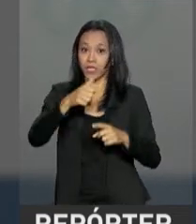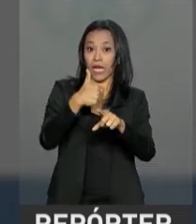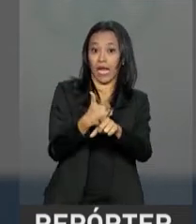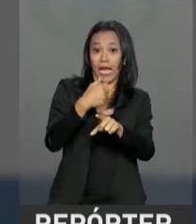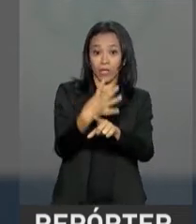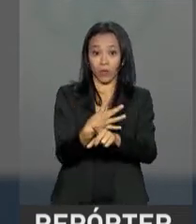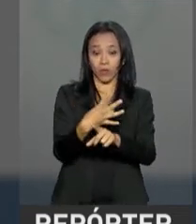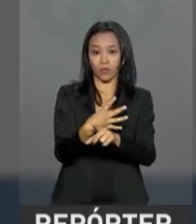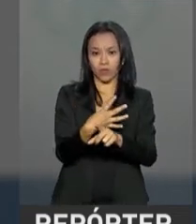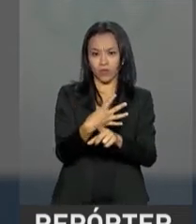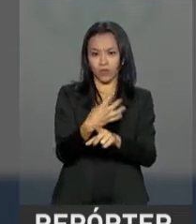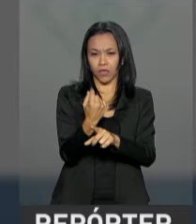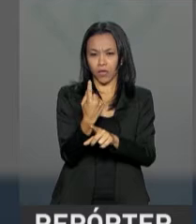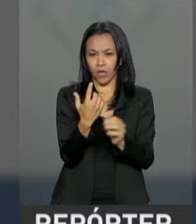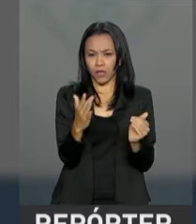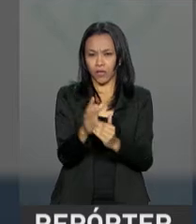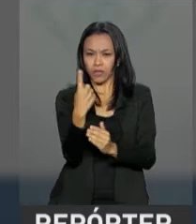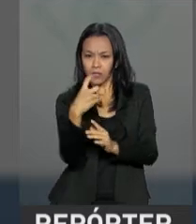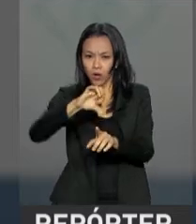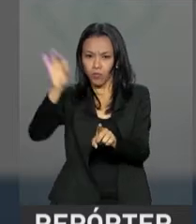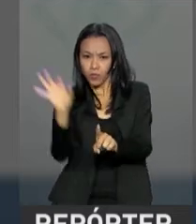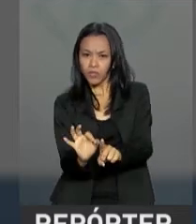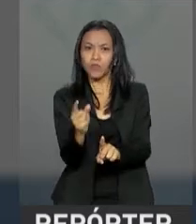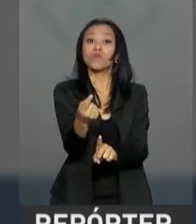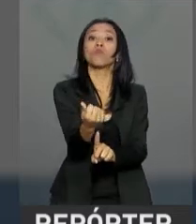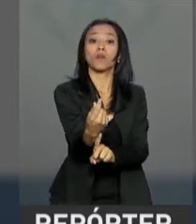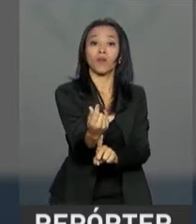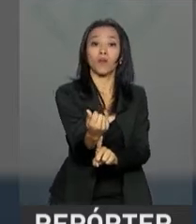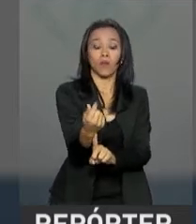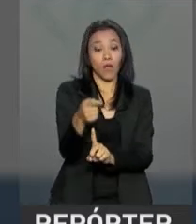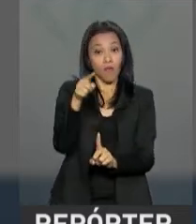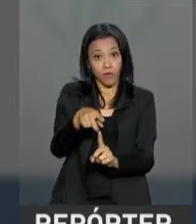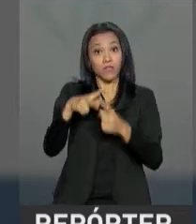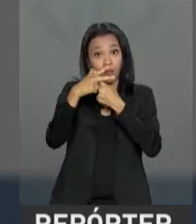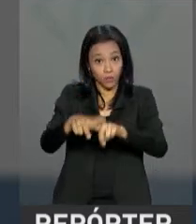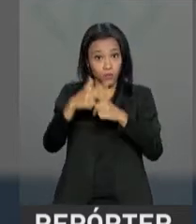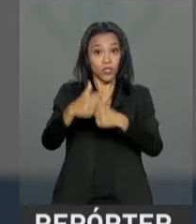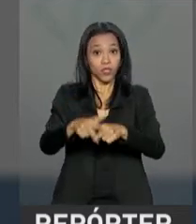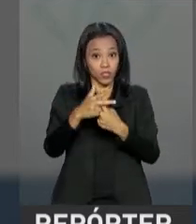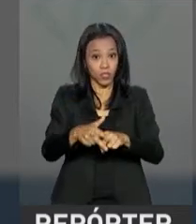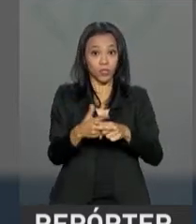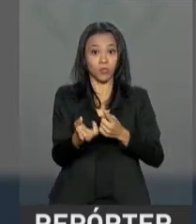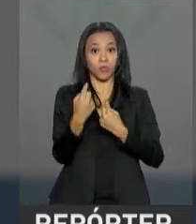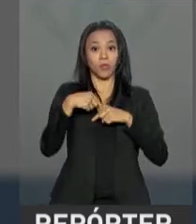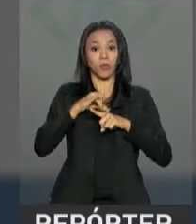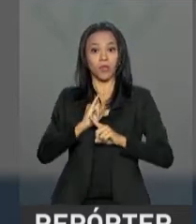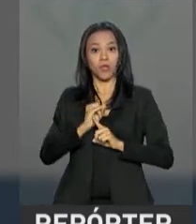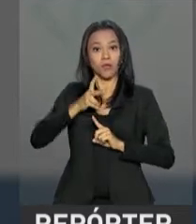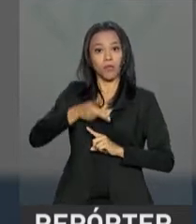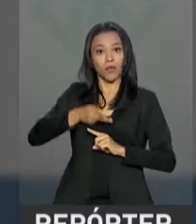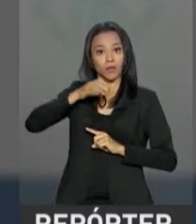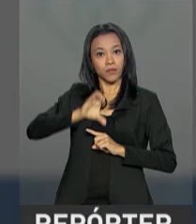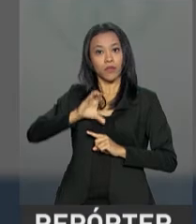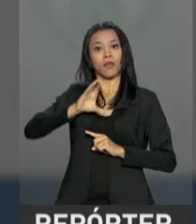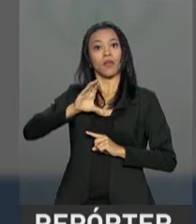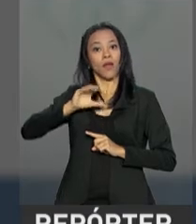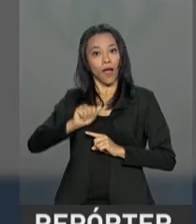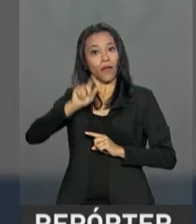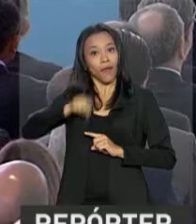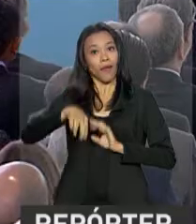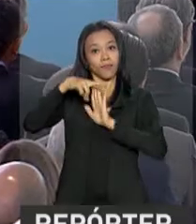cento no valor das indenizações as parcelas não ser corrigidos pelo ipc a considerado o índice de inflação